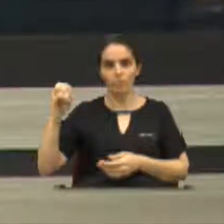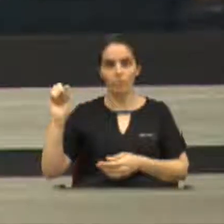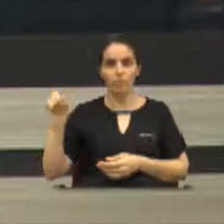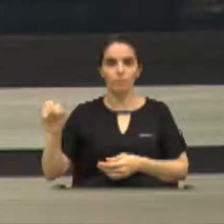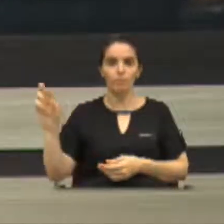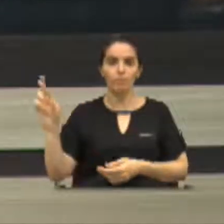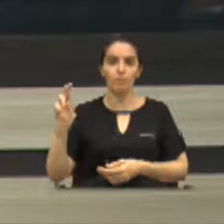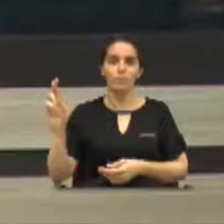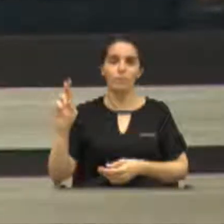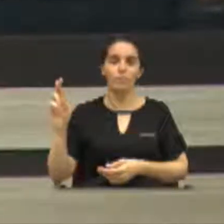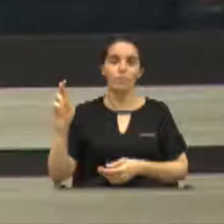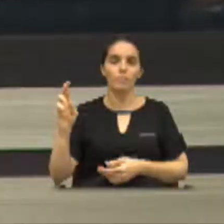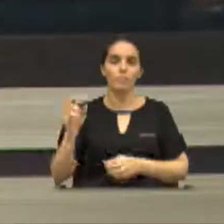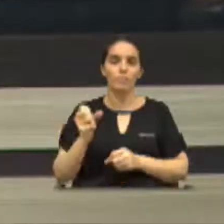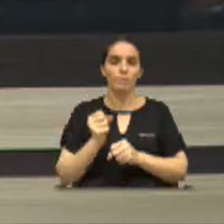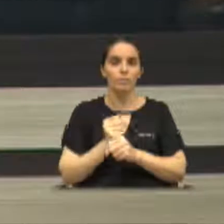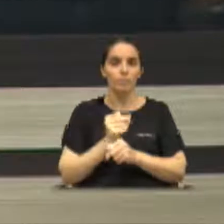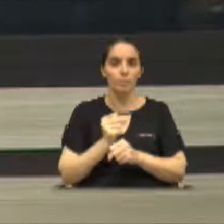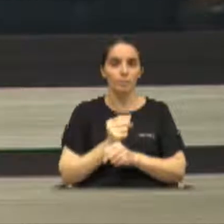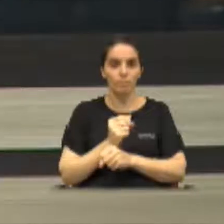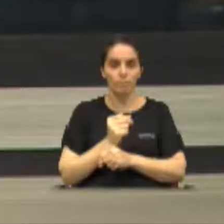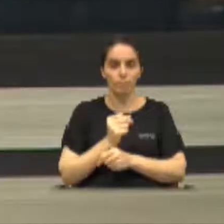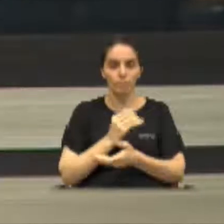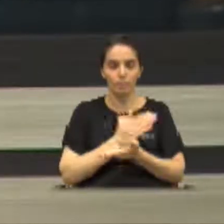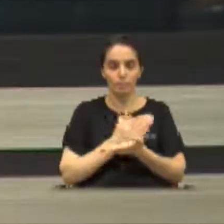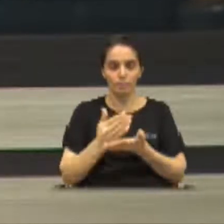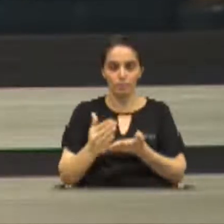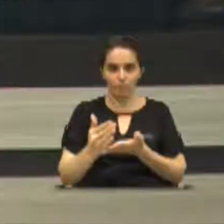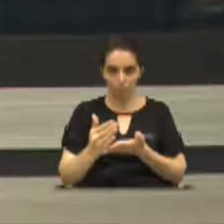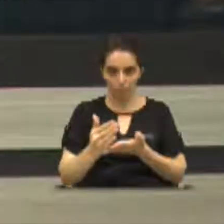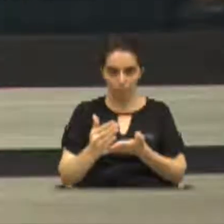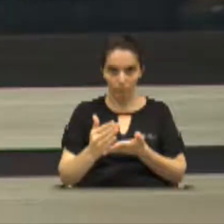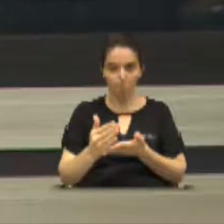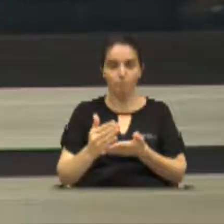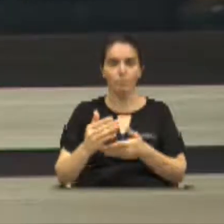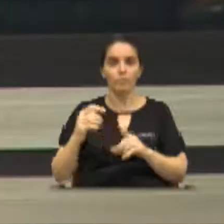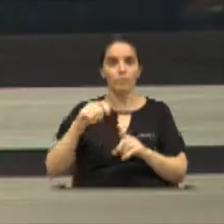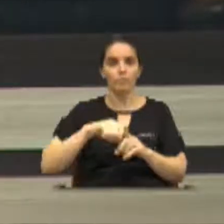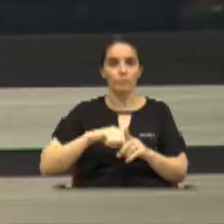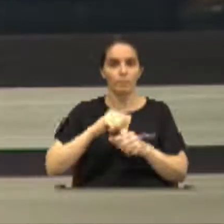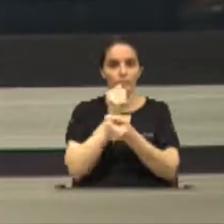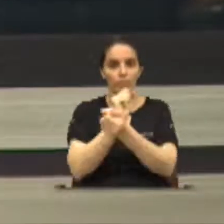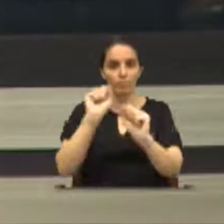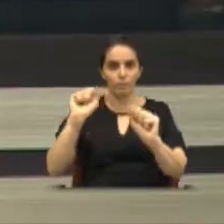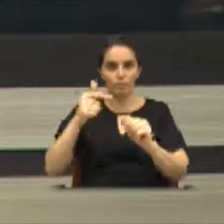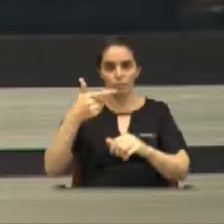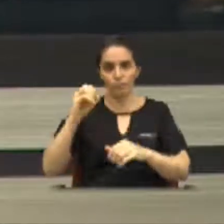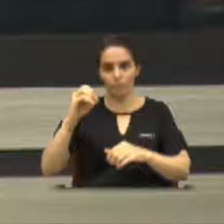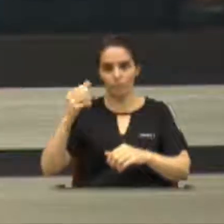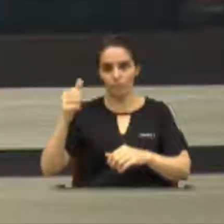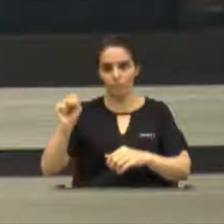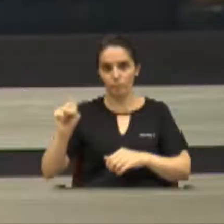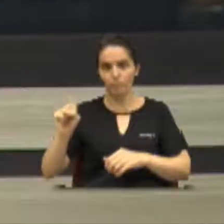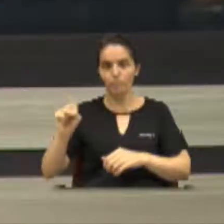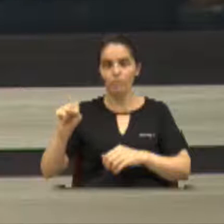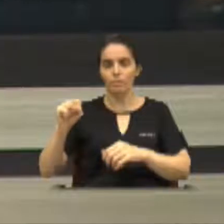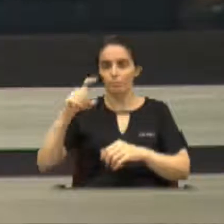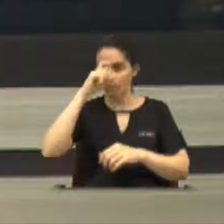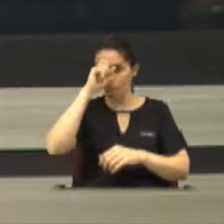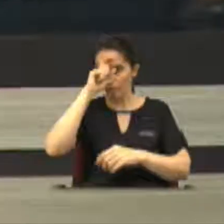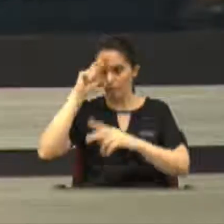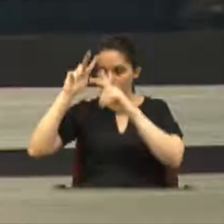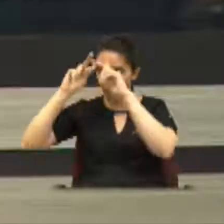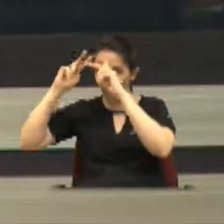2.400.000 durante o período de 12 meses, a partir de maio de 2018, para o Hospital Sociedade Operária e Humanitária,